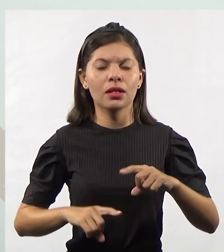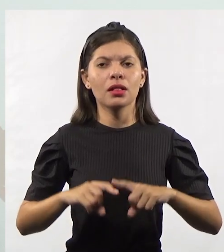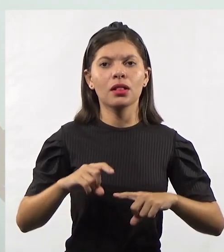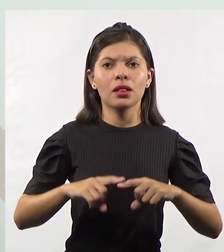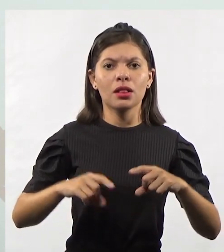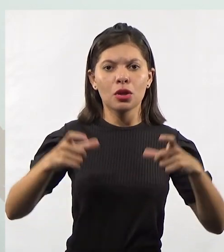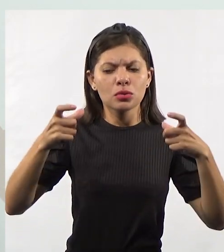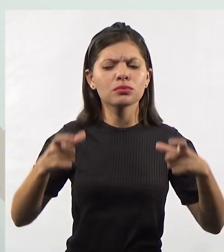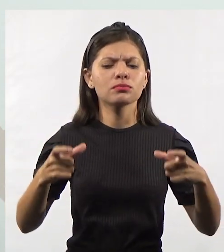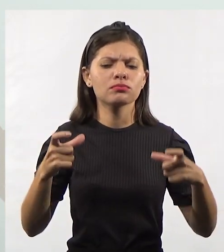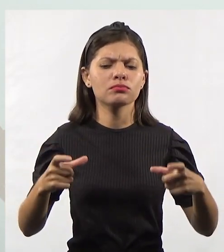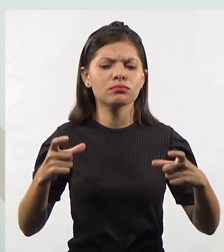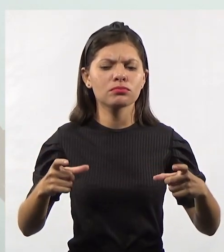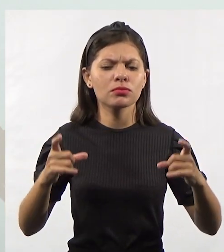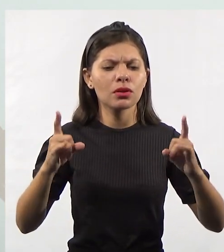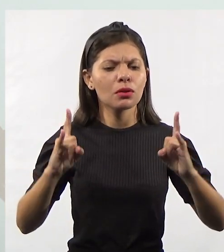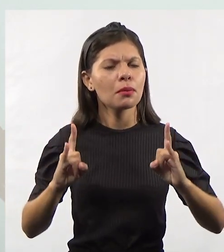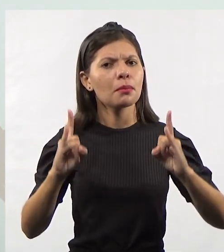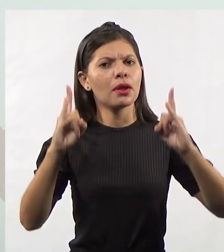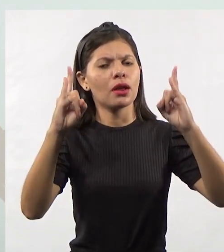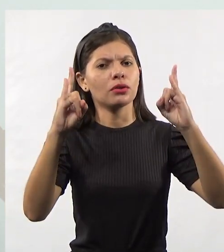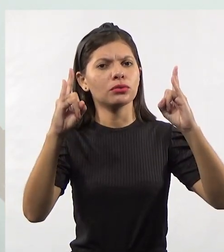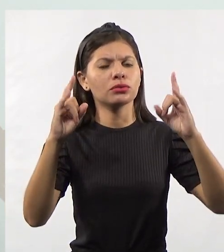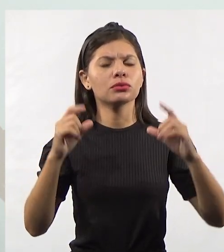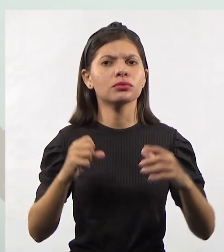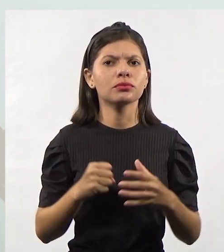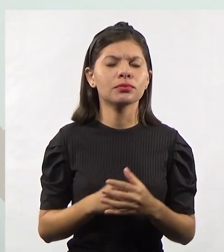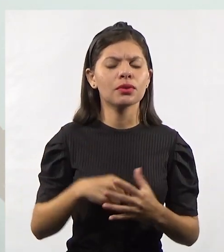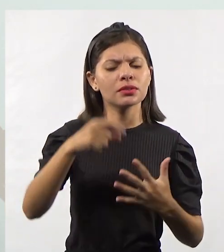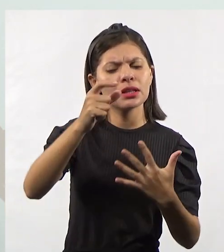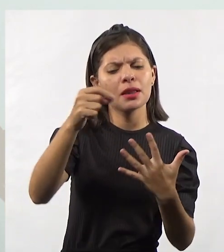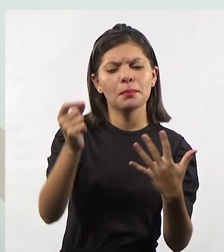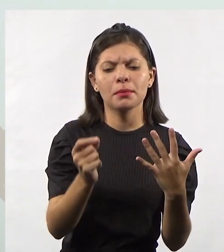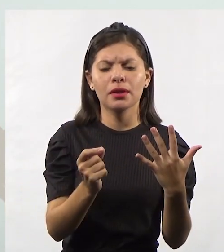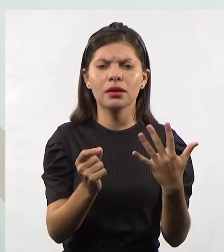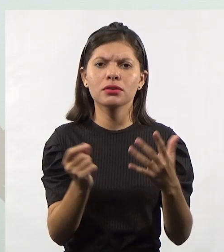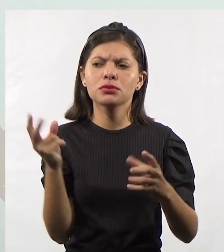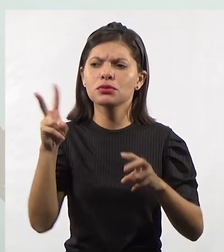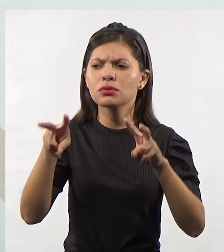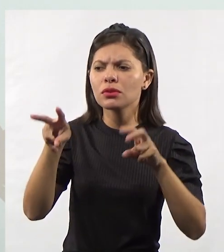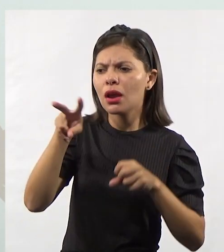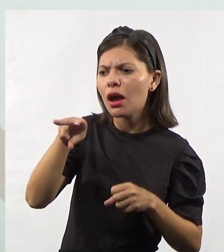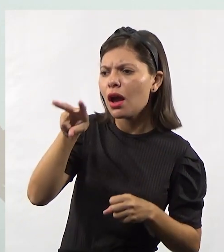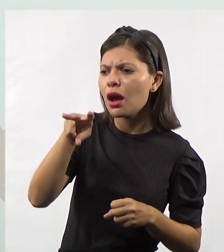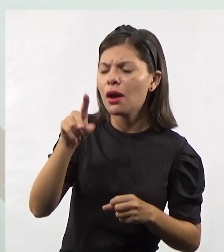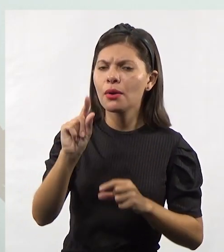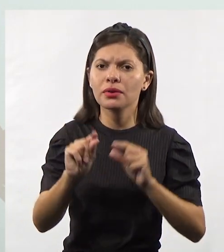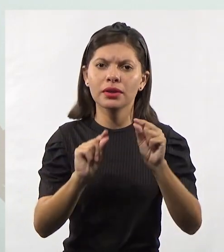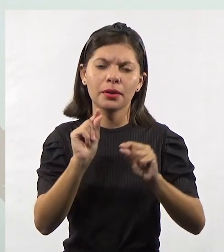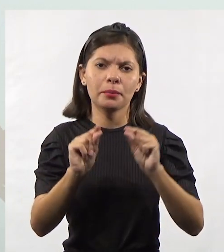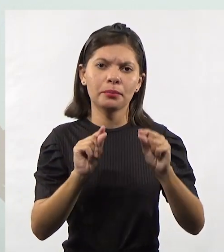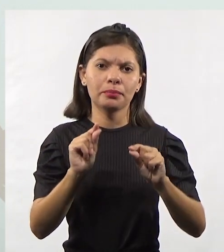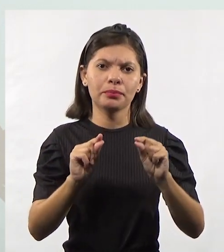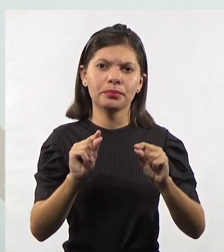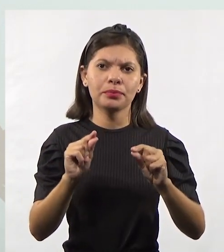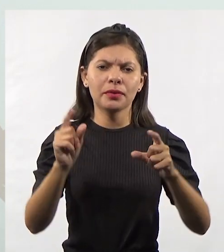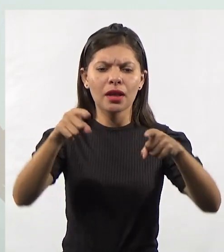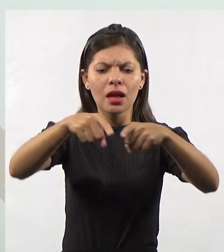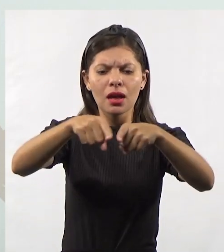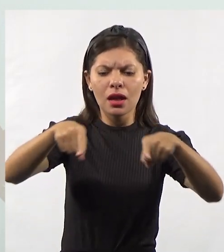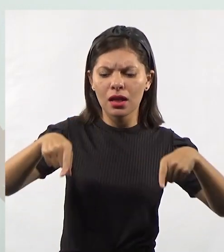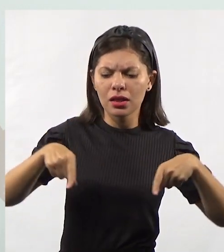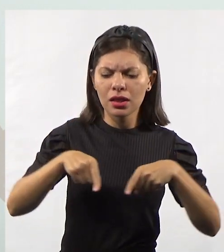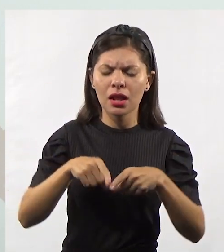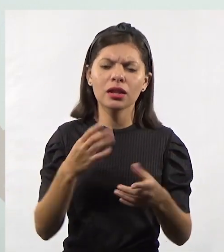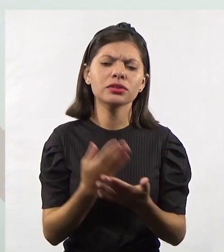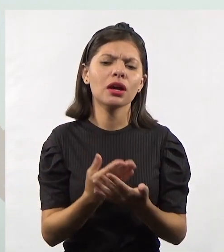espacial do prédio o que que Quais são os elementos que você vai olhar na observação se você vai observar a